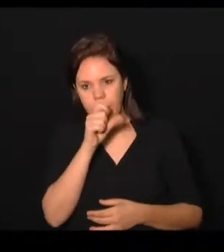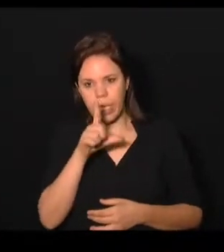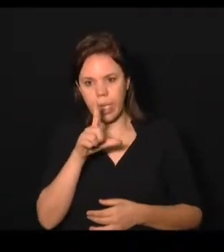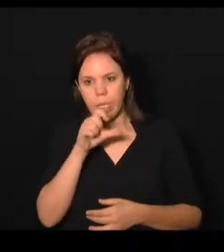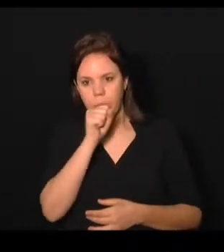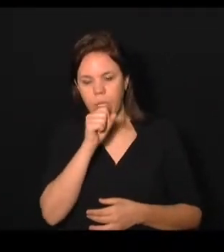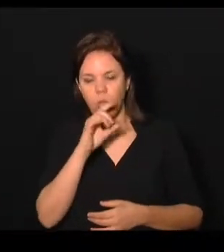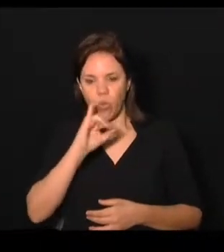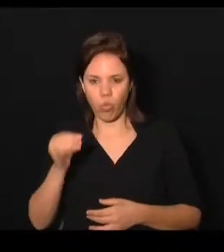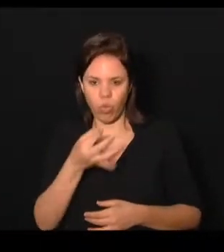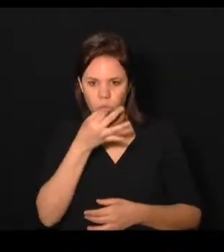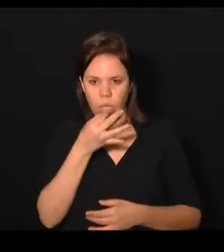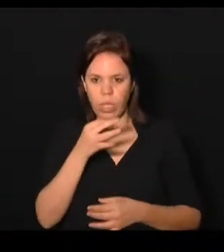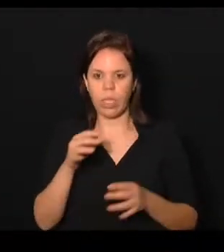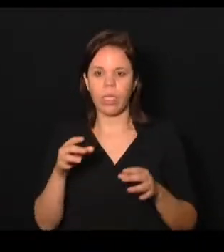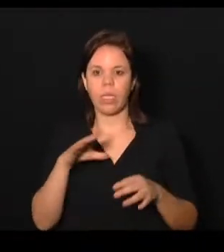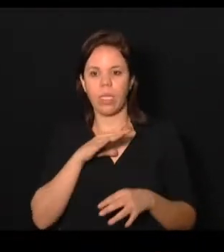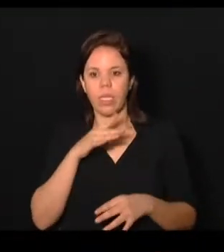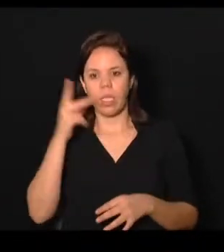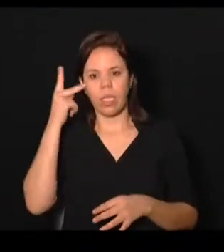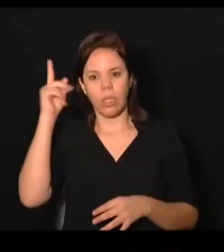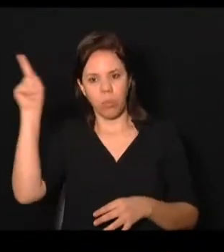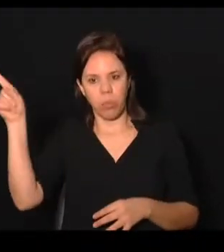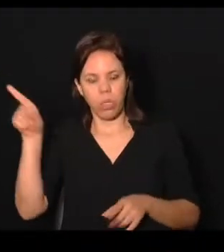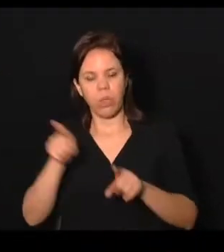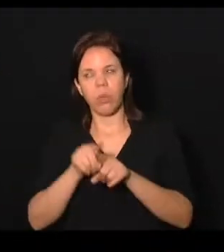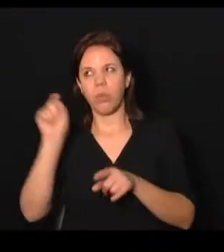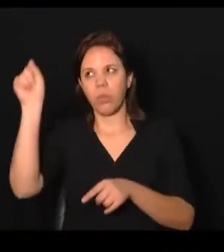da cidade de São Paulo e também de outros